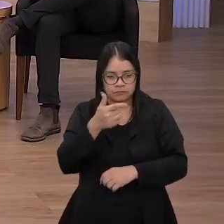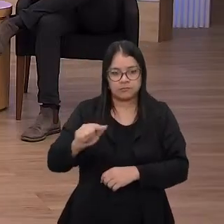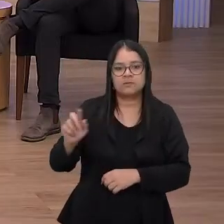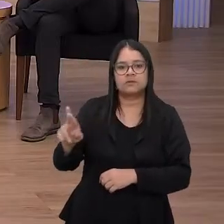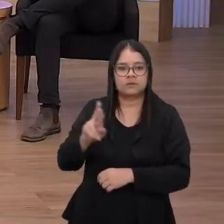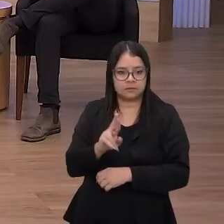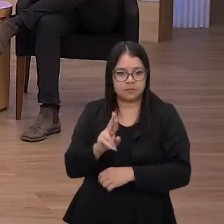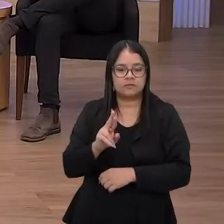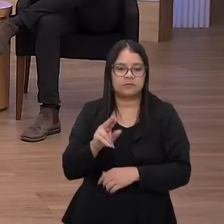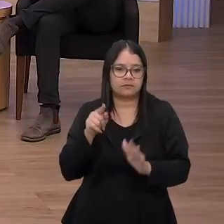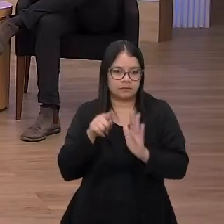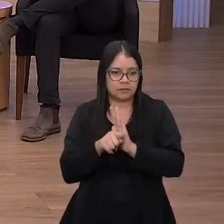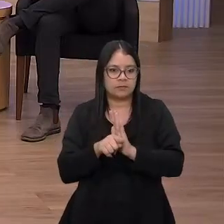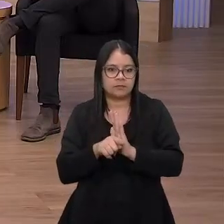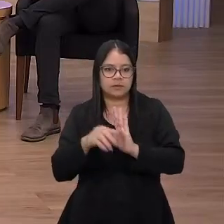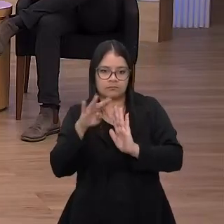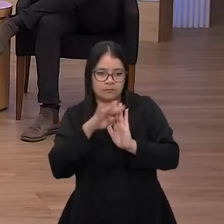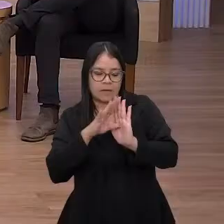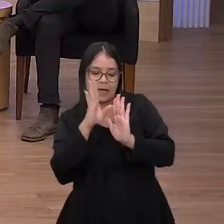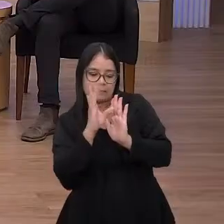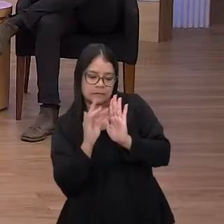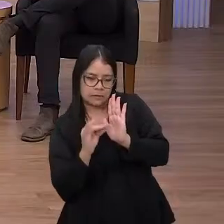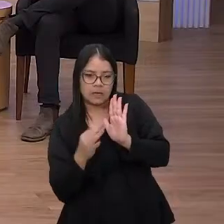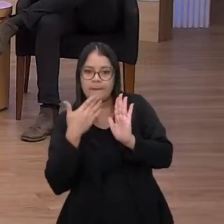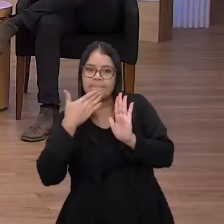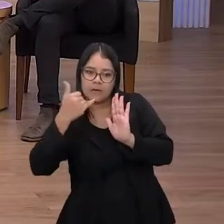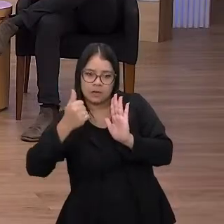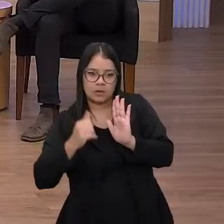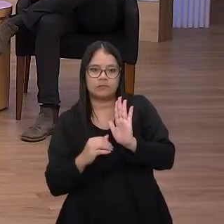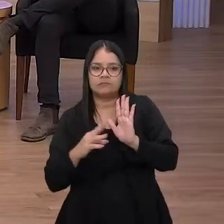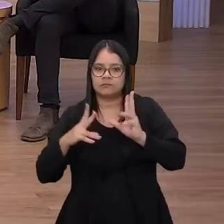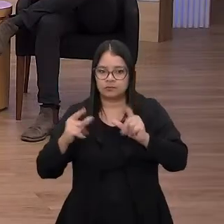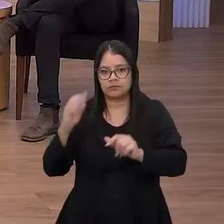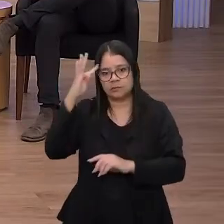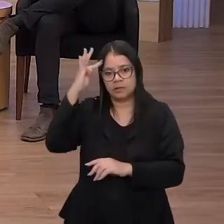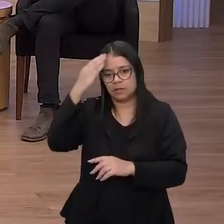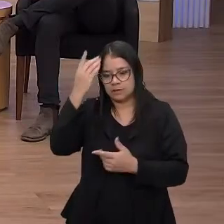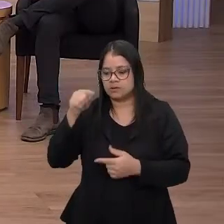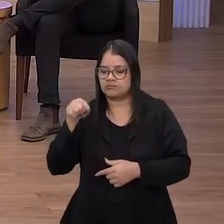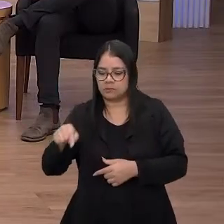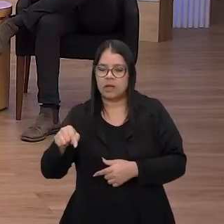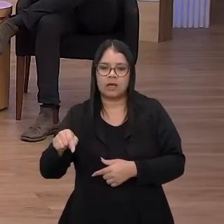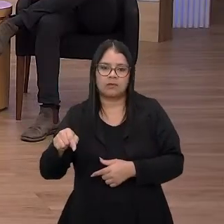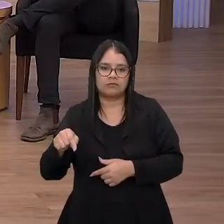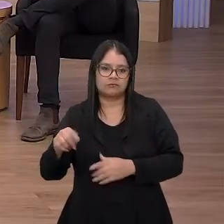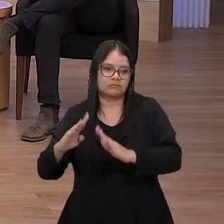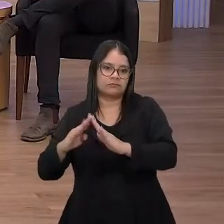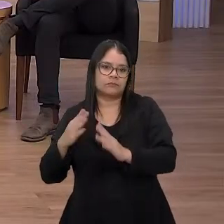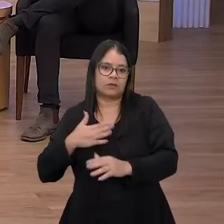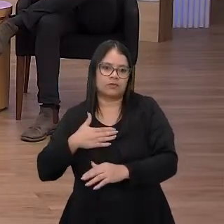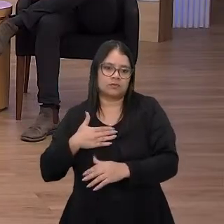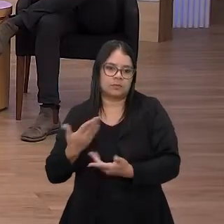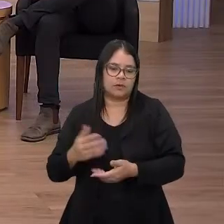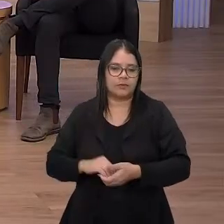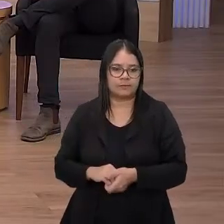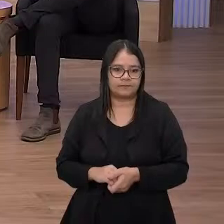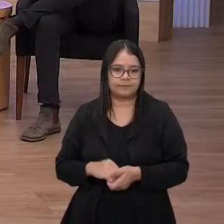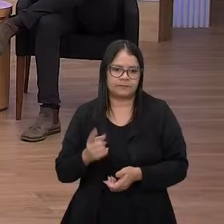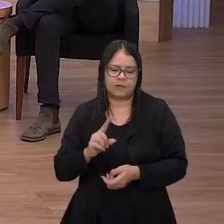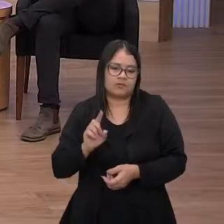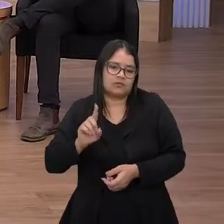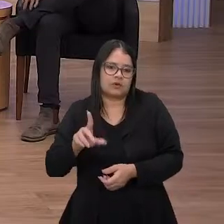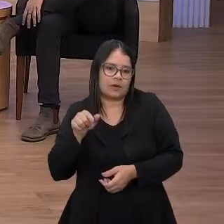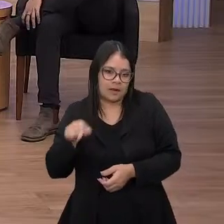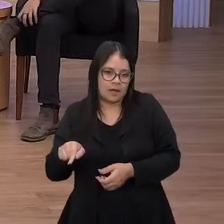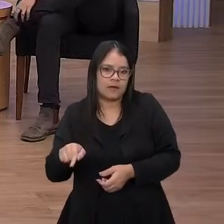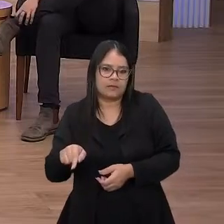porque aí eu vou abordar realmente essas ações que nós acabamos realizando lá na Baixada Santista. E não somente na Baixada Santista, porque